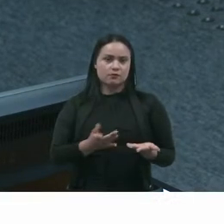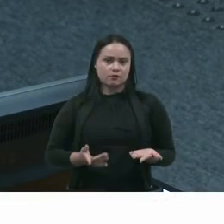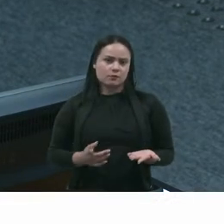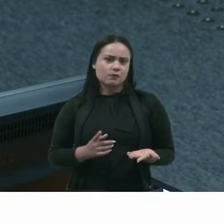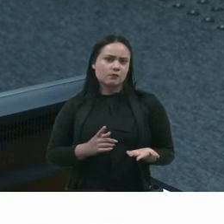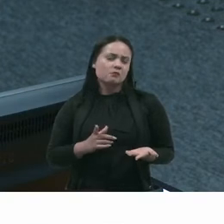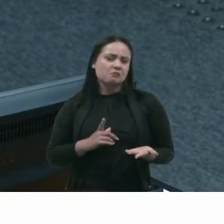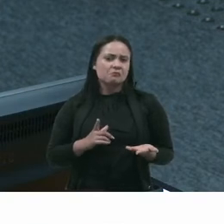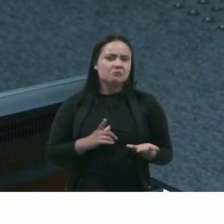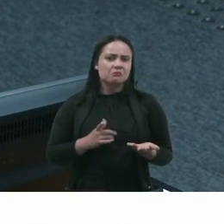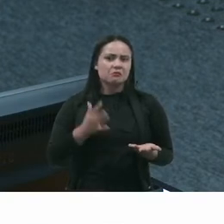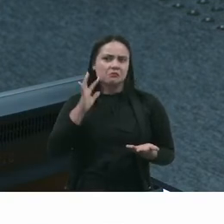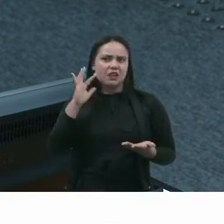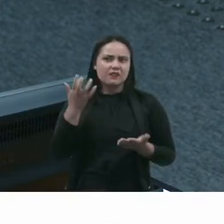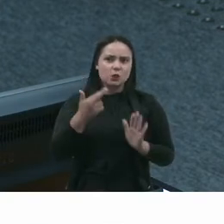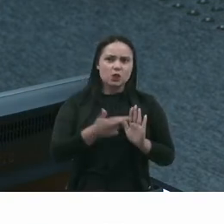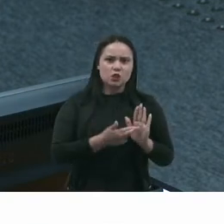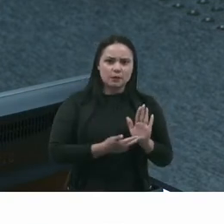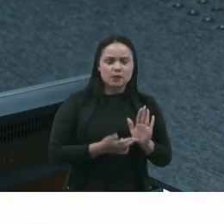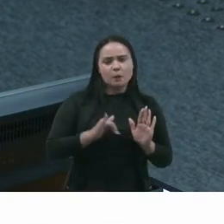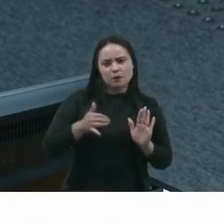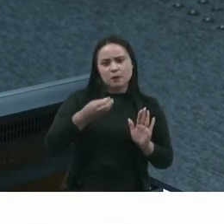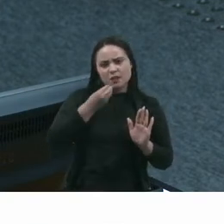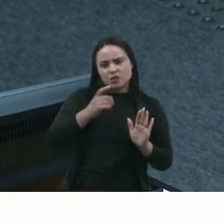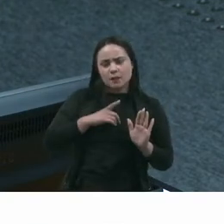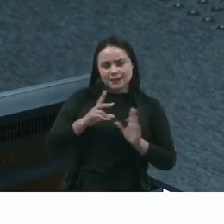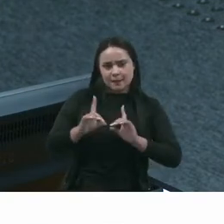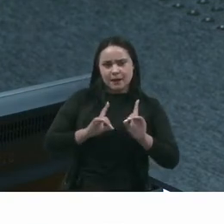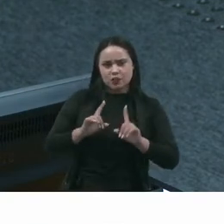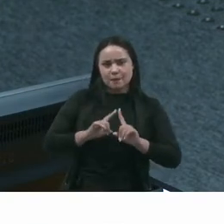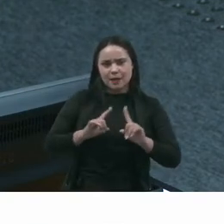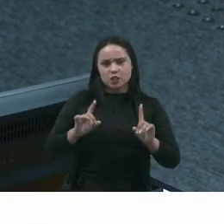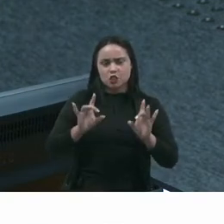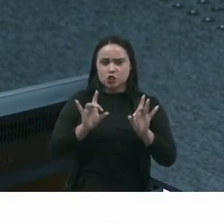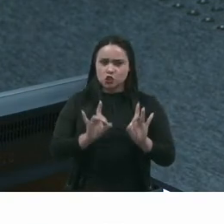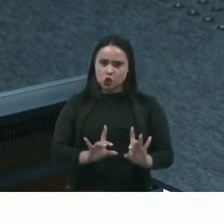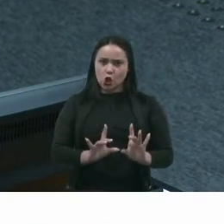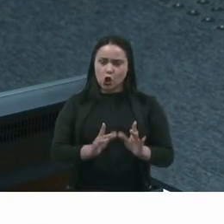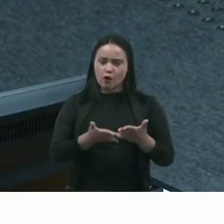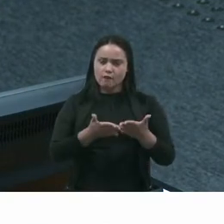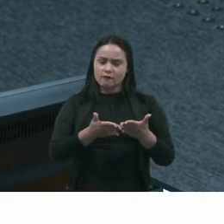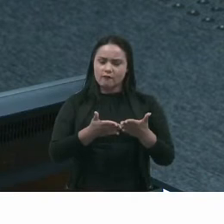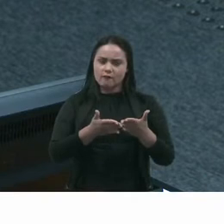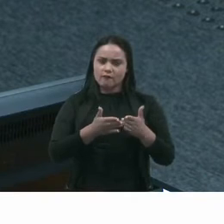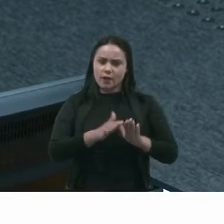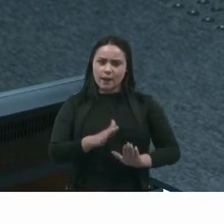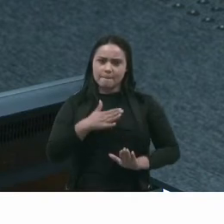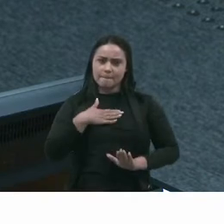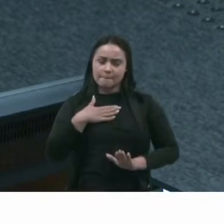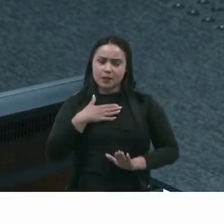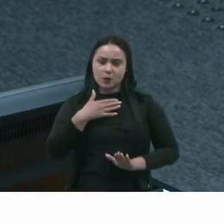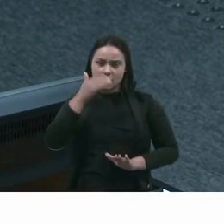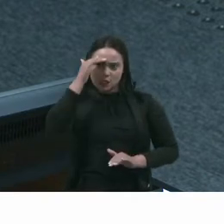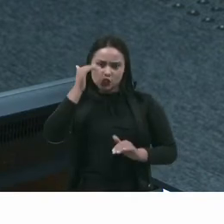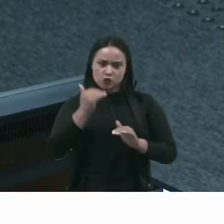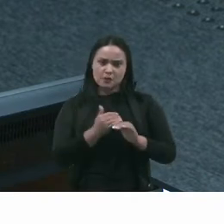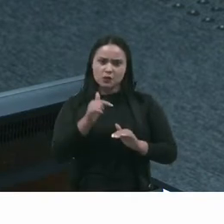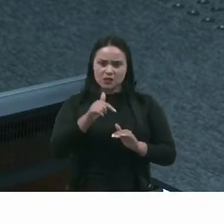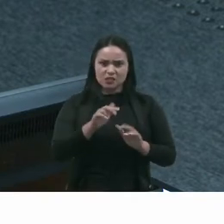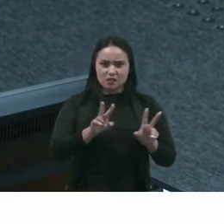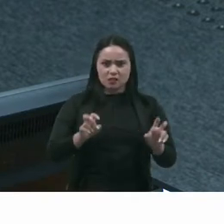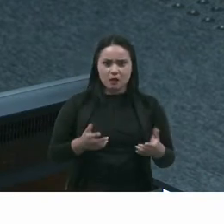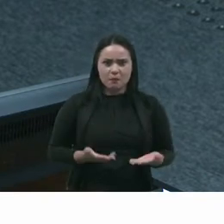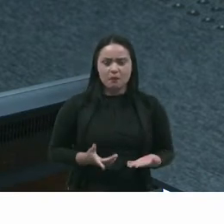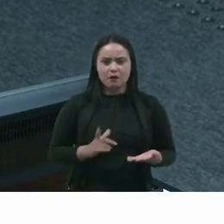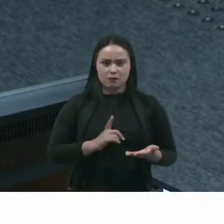pode ser resolvido regimentalmente, e oportunamente teremos essa discussão. Apenas para afirmar a minha posição pessoal neste caso, já